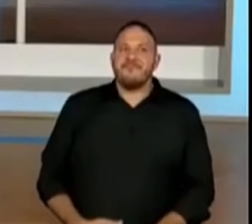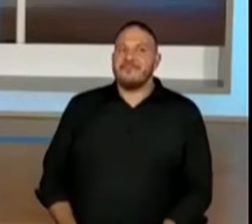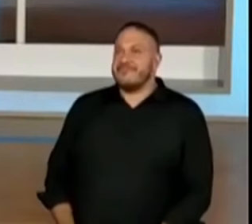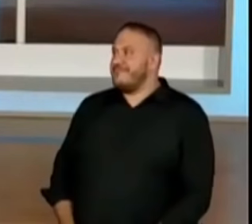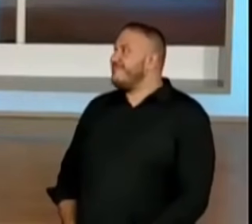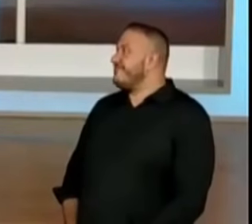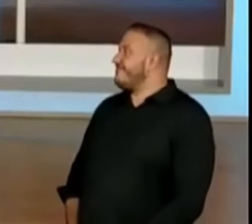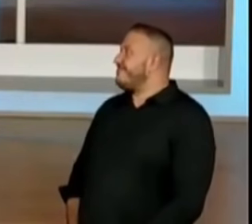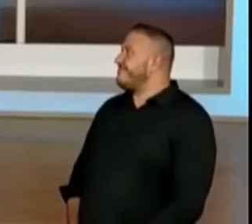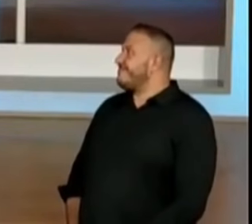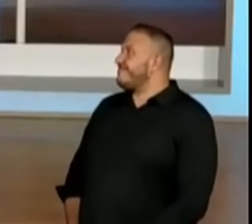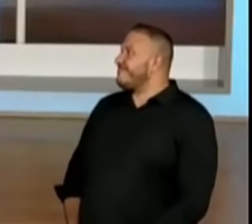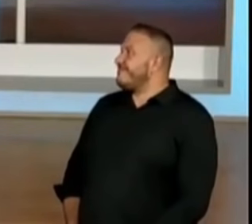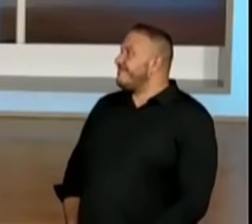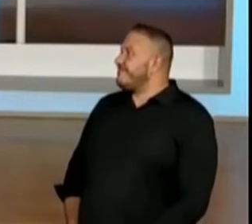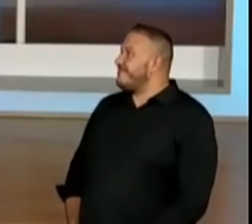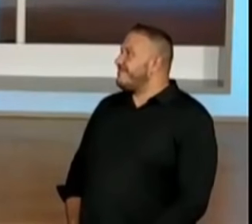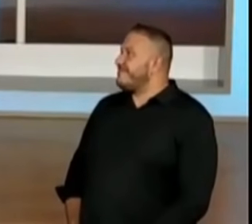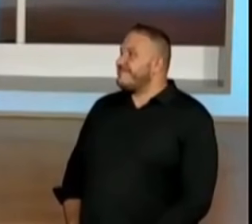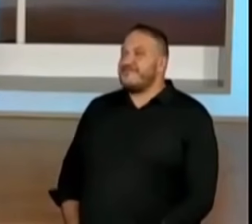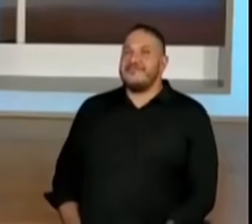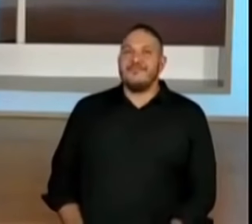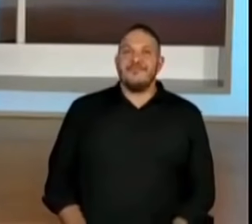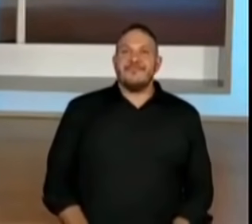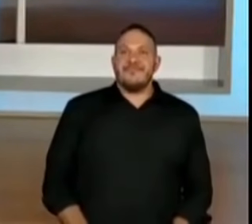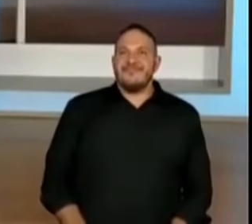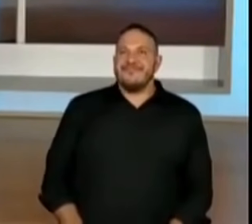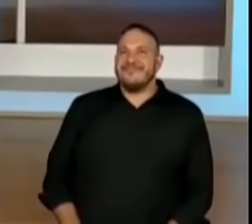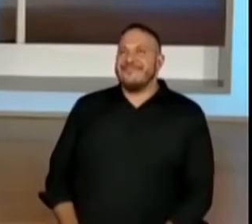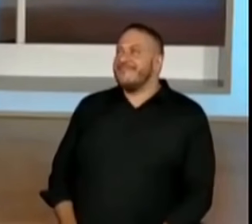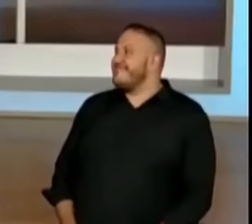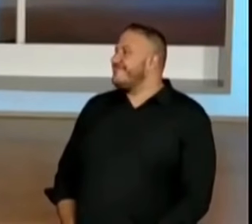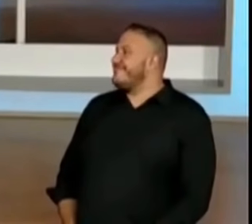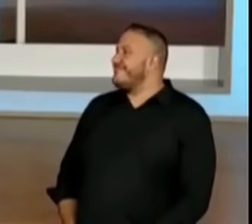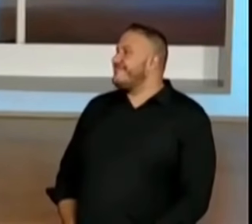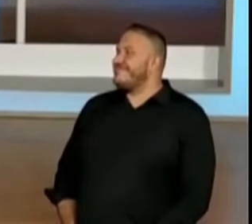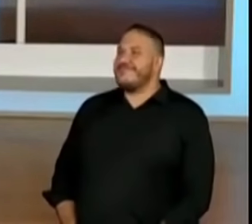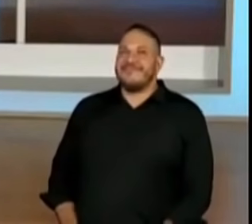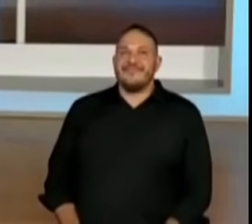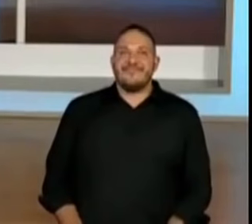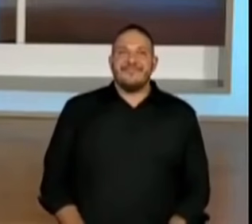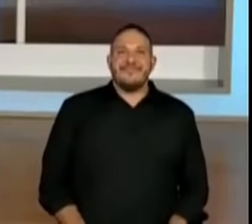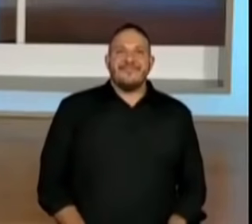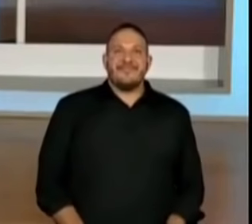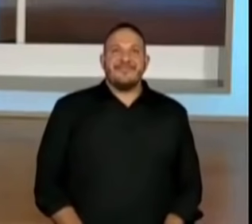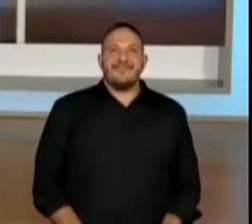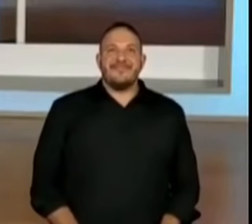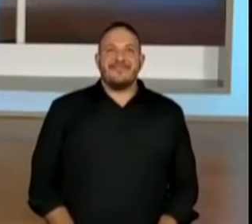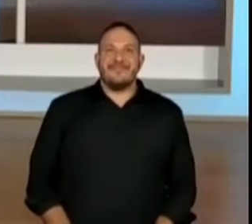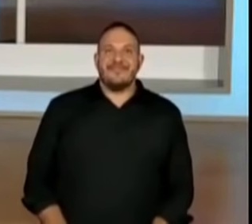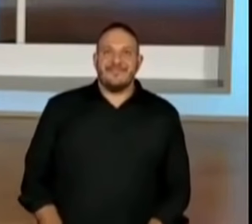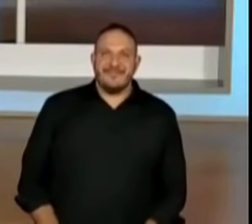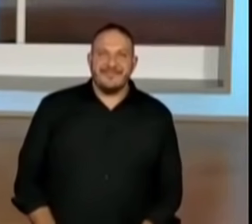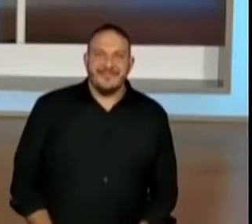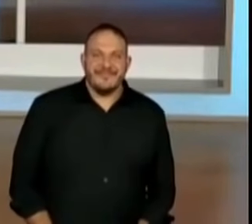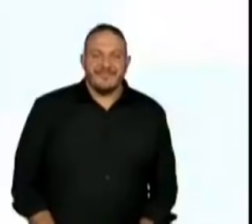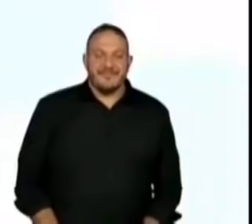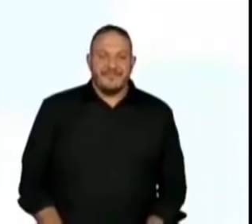vamos lá. Cadê o meu. Aqui. Opa! Deixa eu ver se voltou para cá, não. Aí,